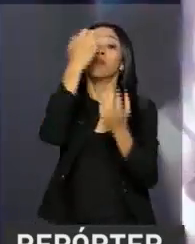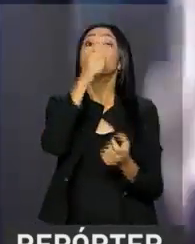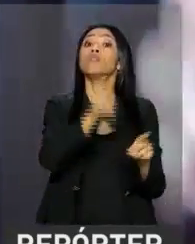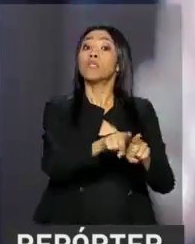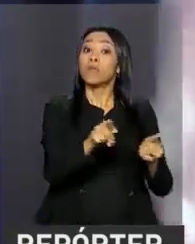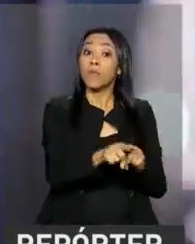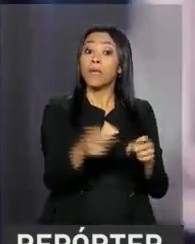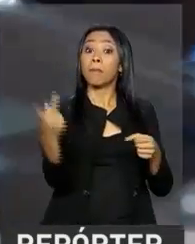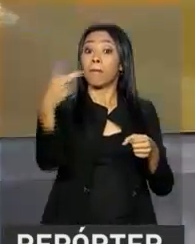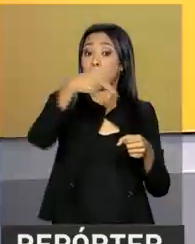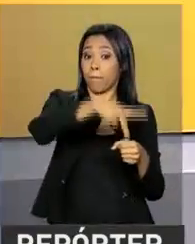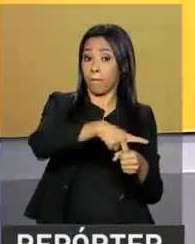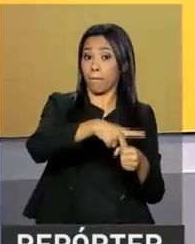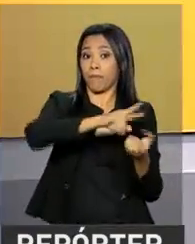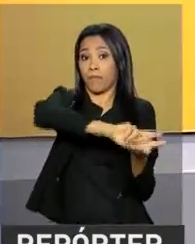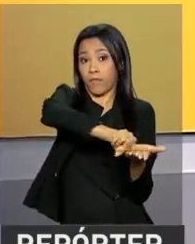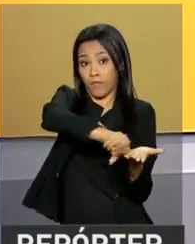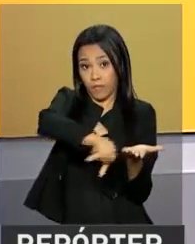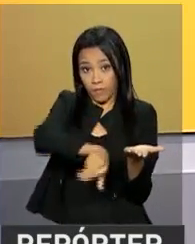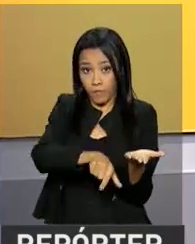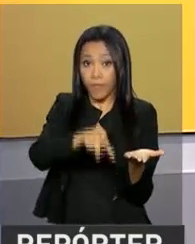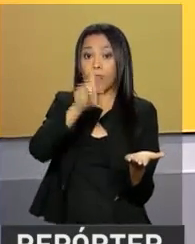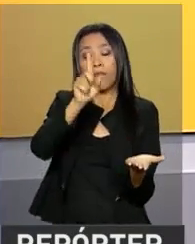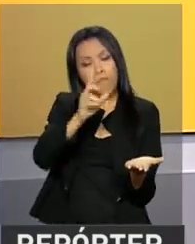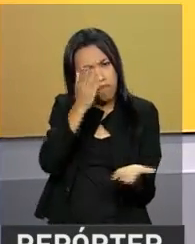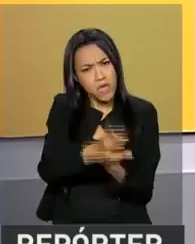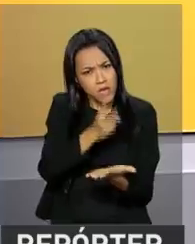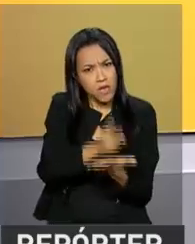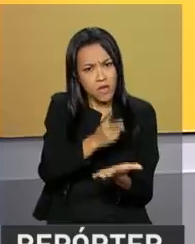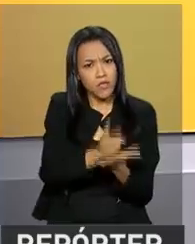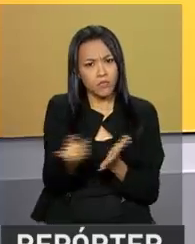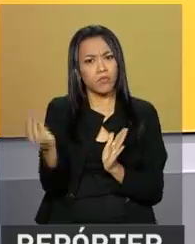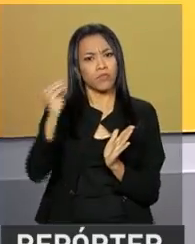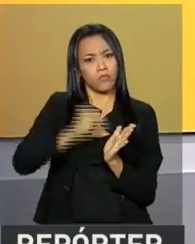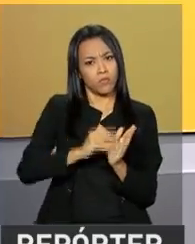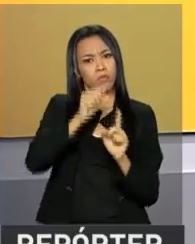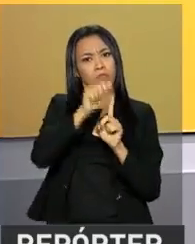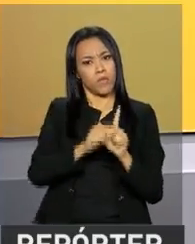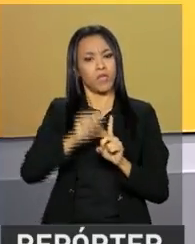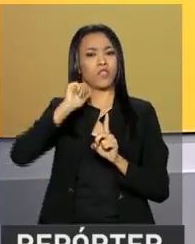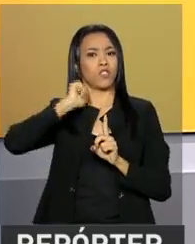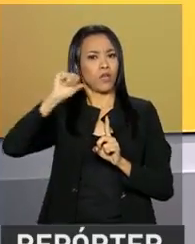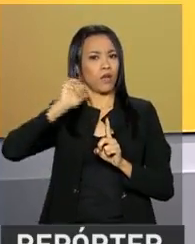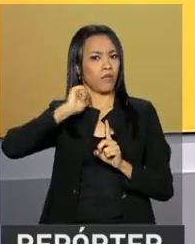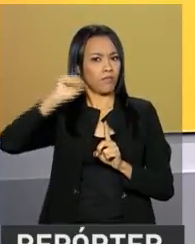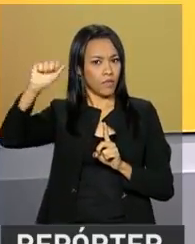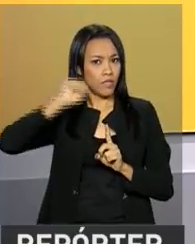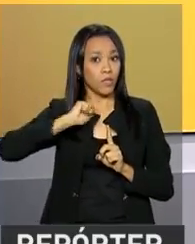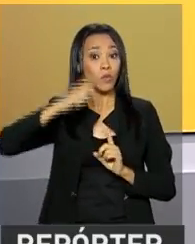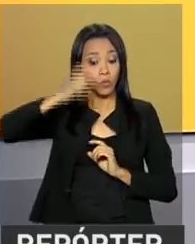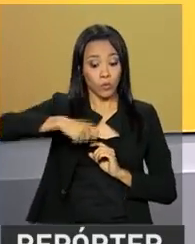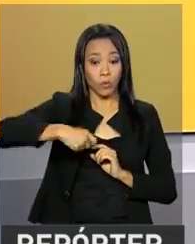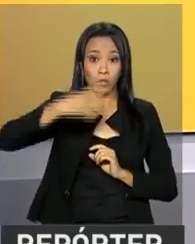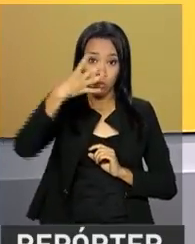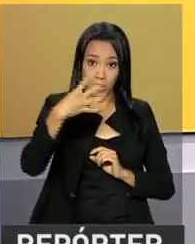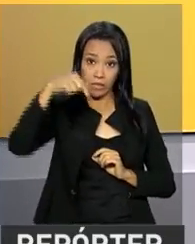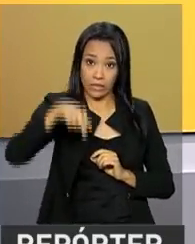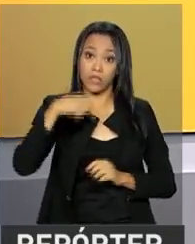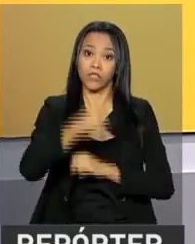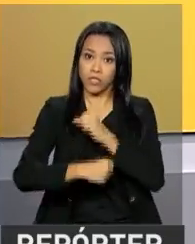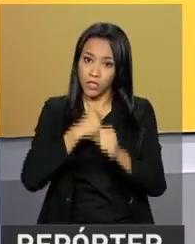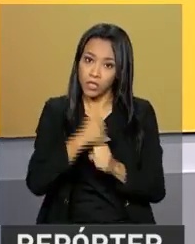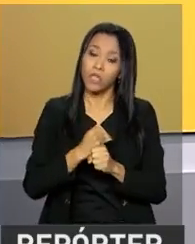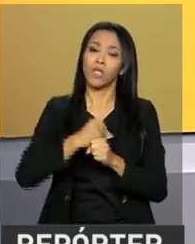derivados de petróleo. Mesmo com o crescimento registrado em abril, no acumulado dos primeiros quatro meses deste ano, a